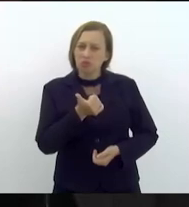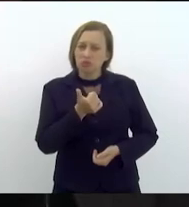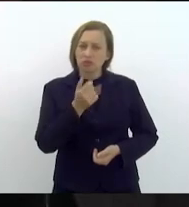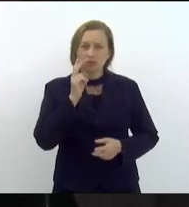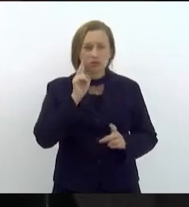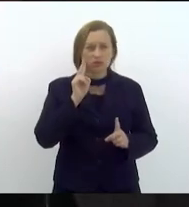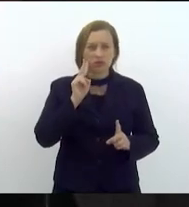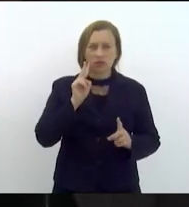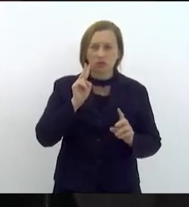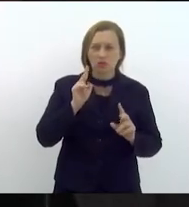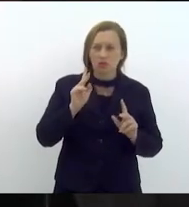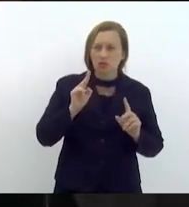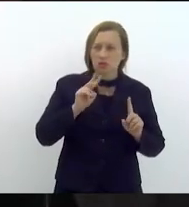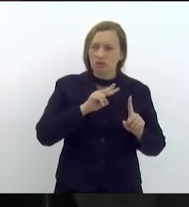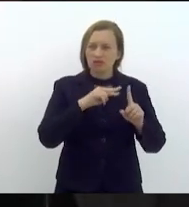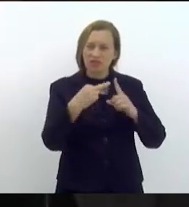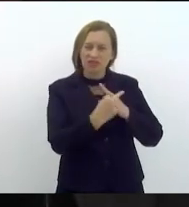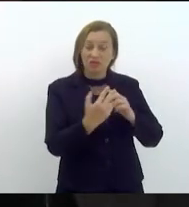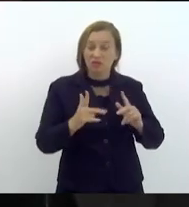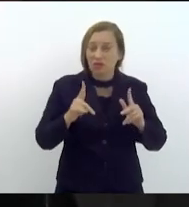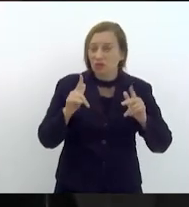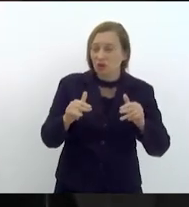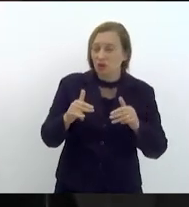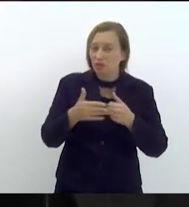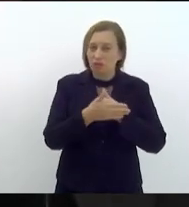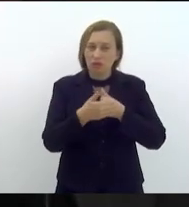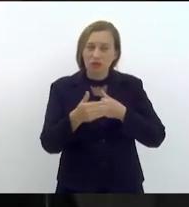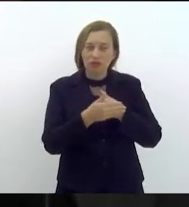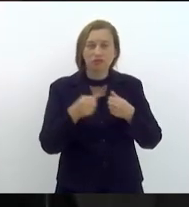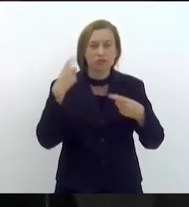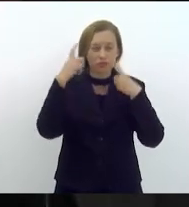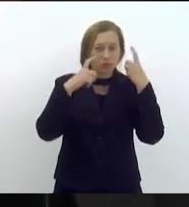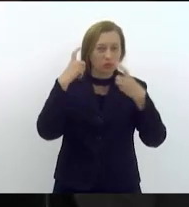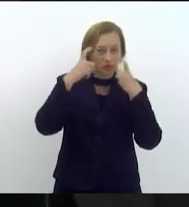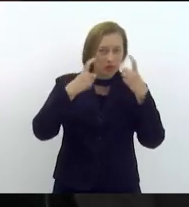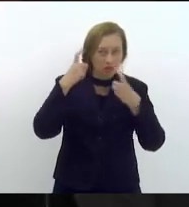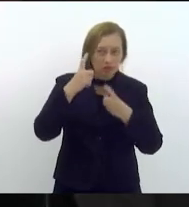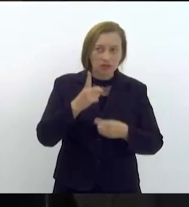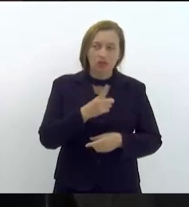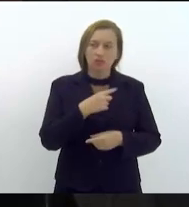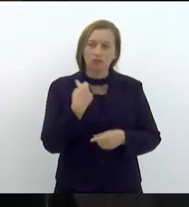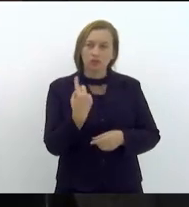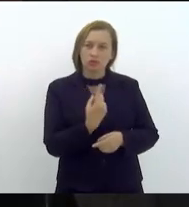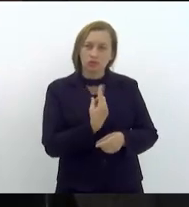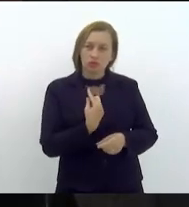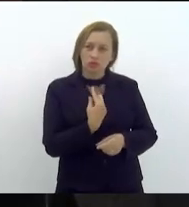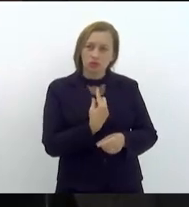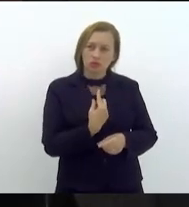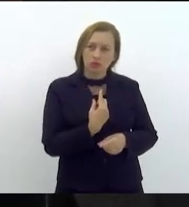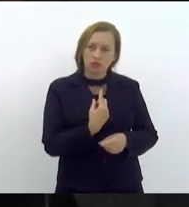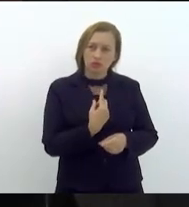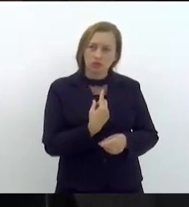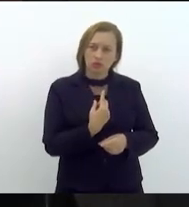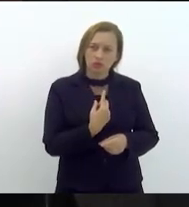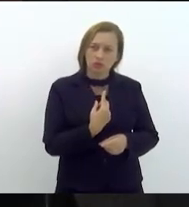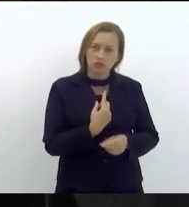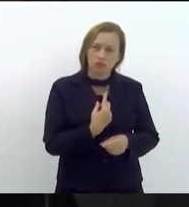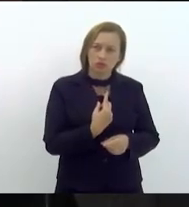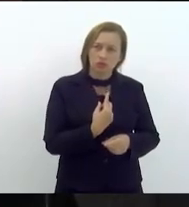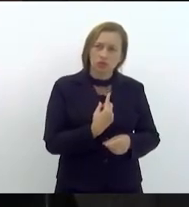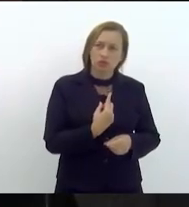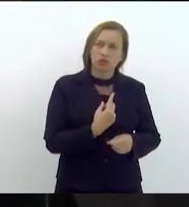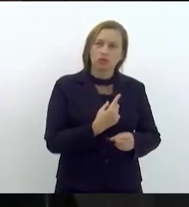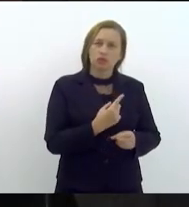com carinho olhar com a preocupação para os nossos Comerciantes mas